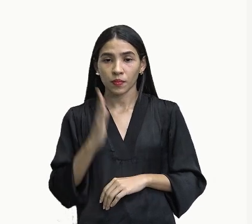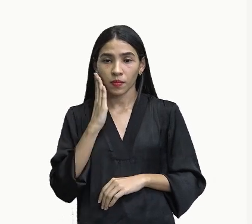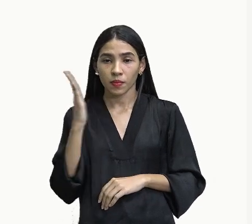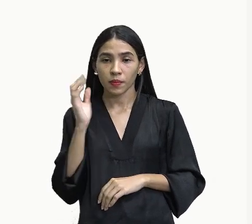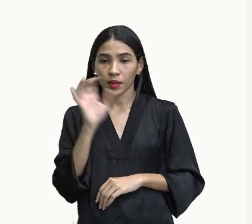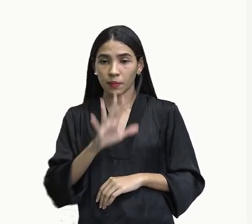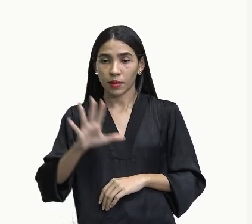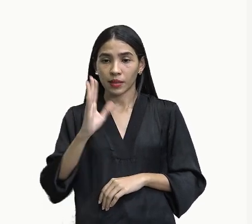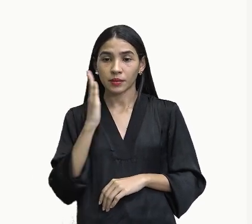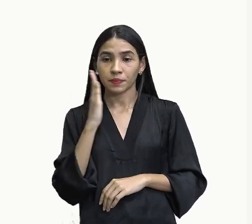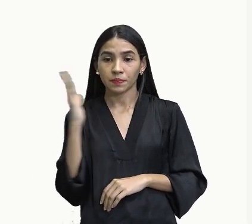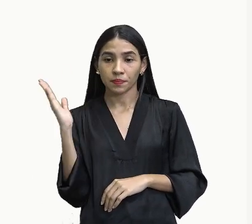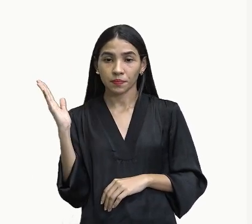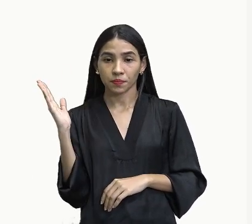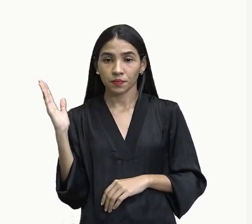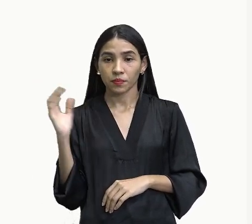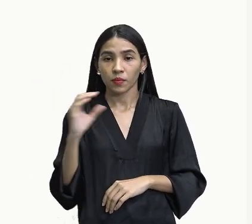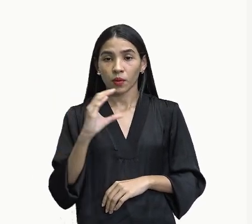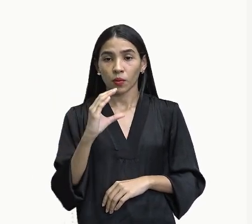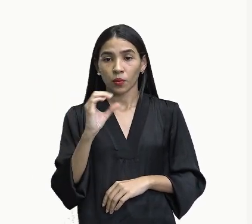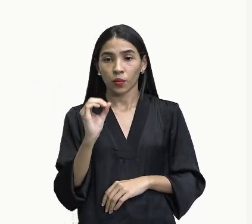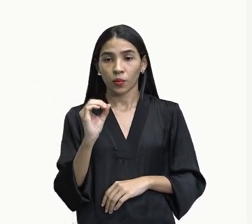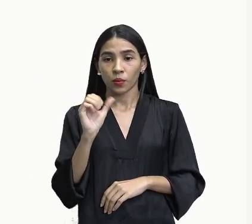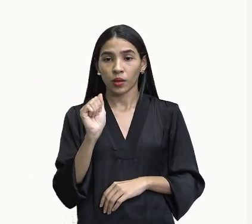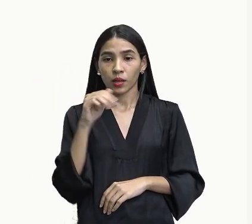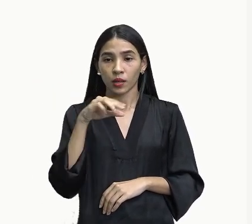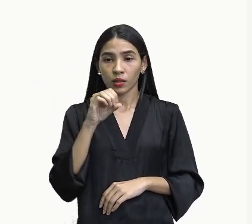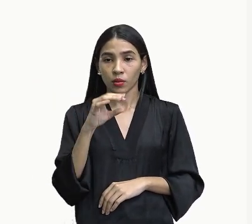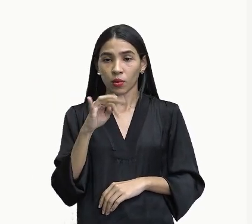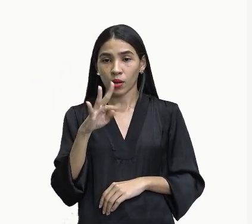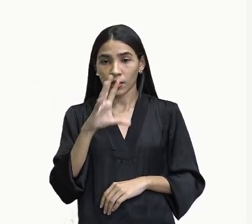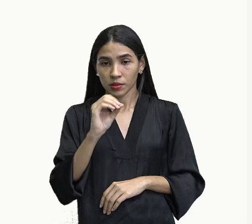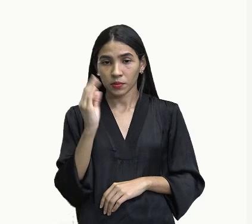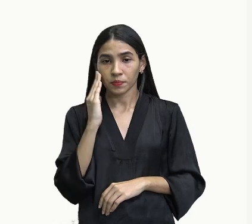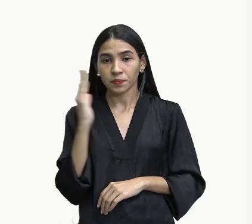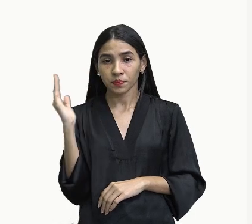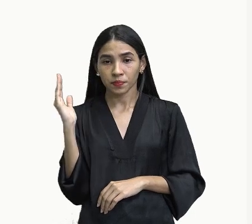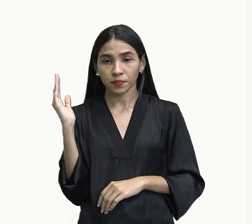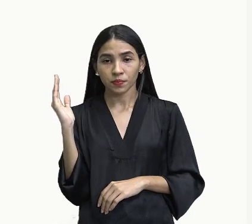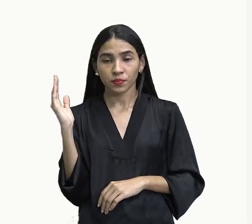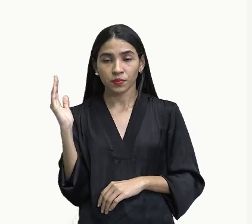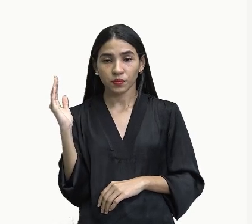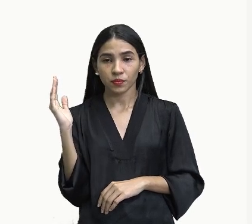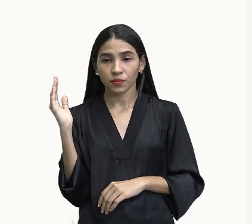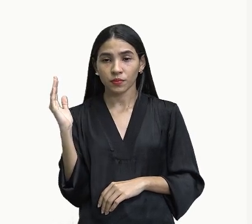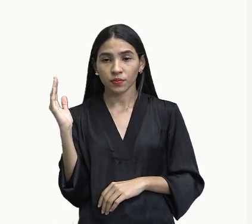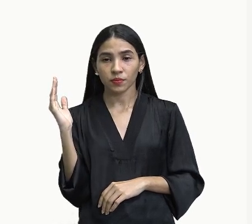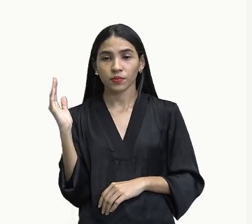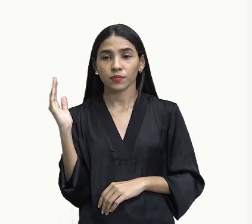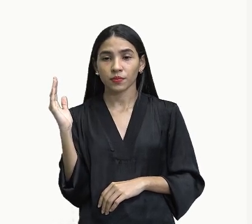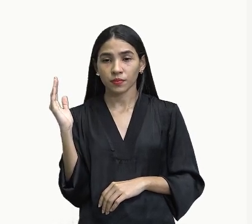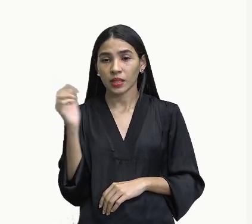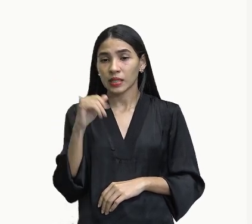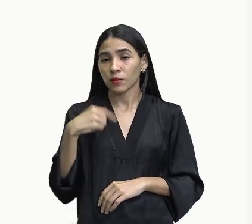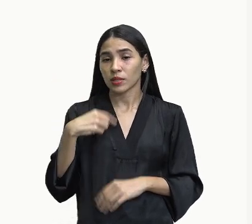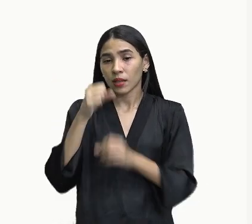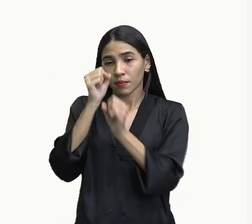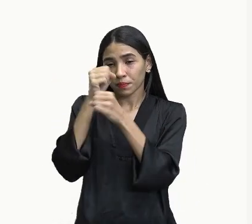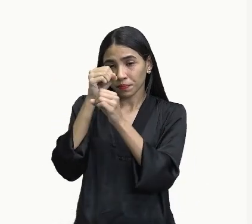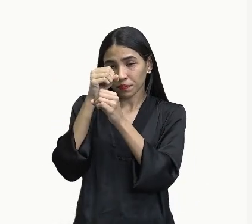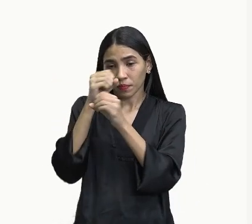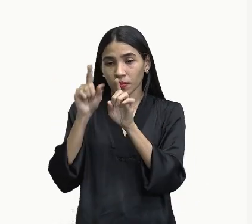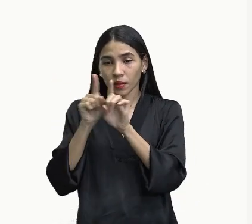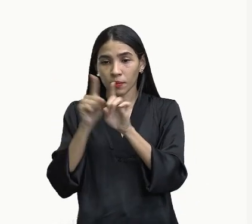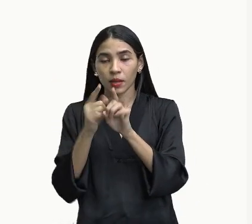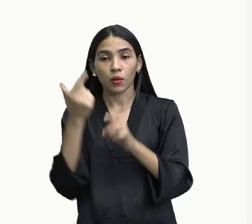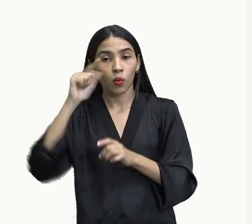apontado aqui na imagem. Se a gente faz um recorte nessa esponja e coloca ela no microscópio, esse recorte vai